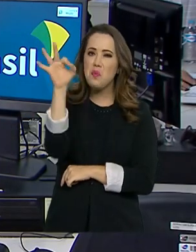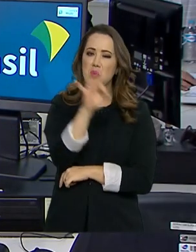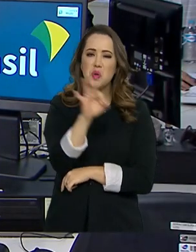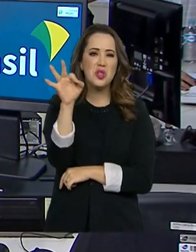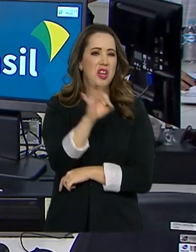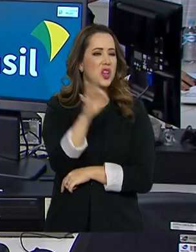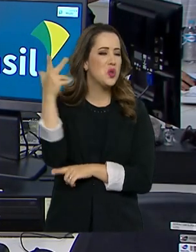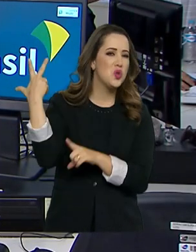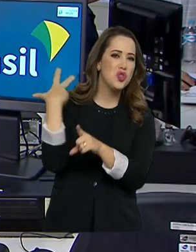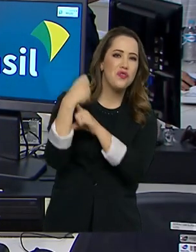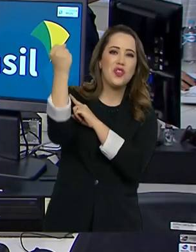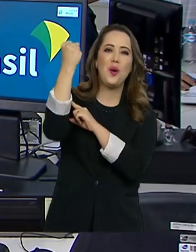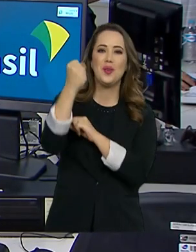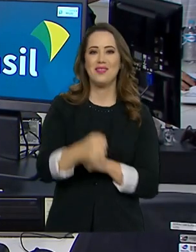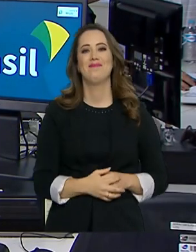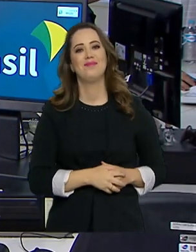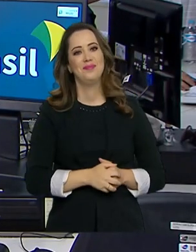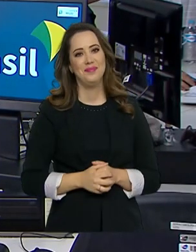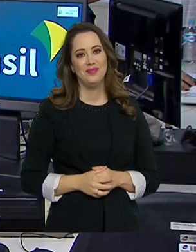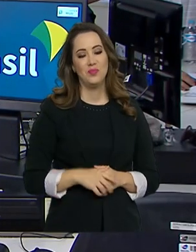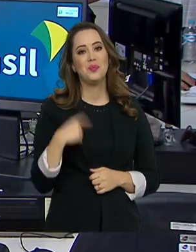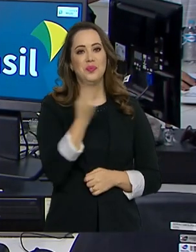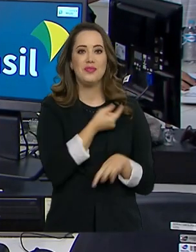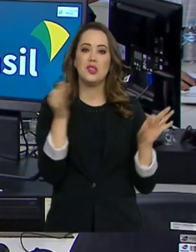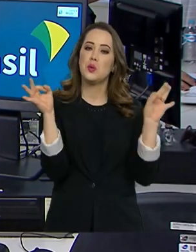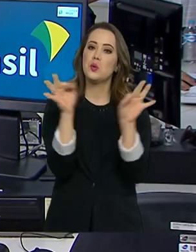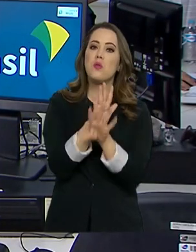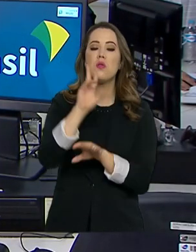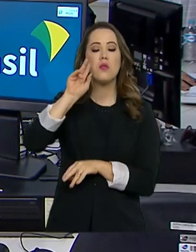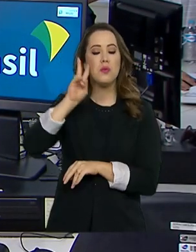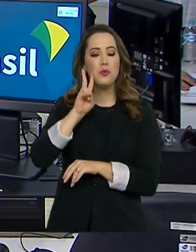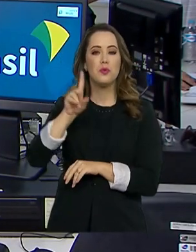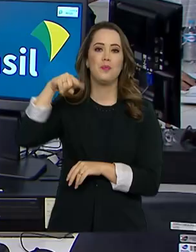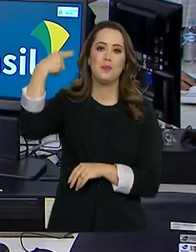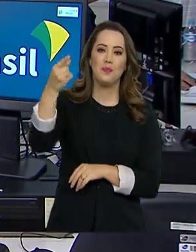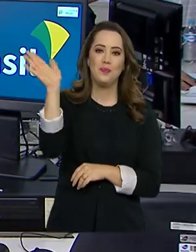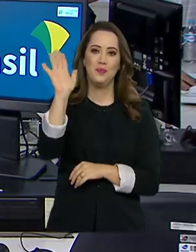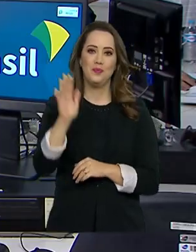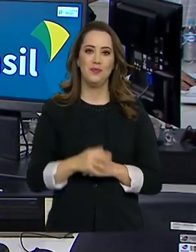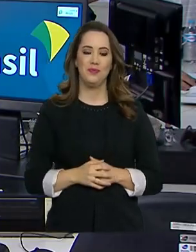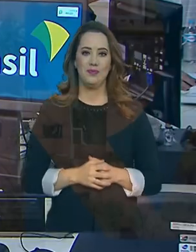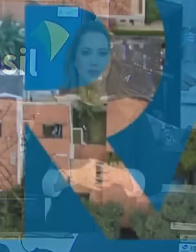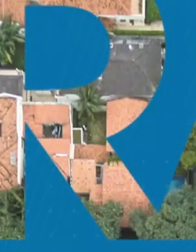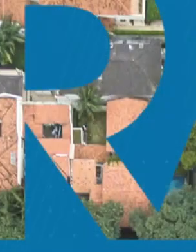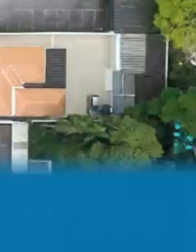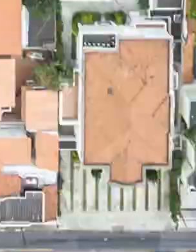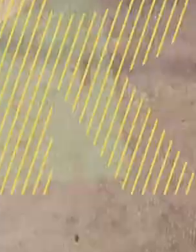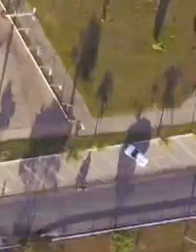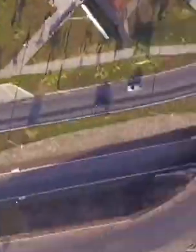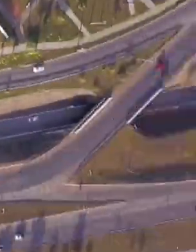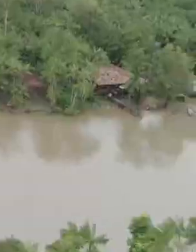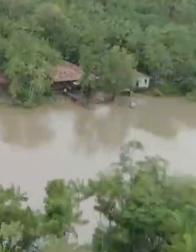sete jogos e sete vitórias a gente fica por aqui nos vemos na próxima edição até lá